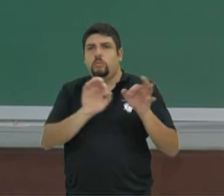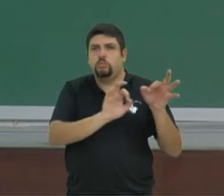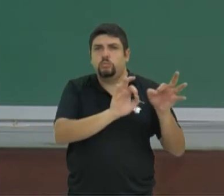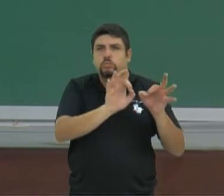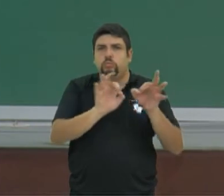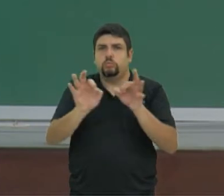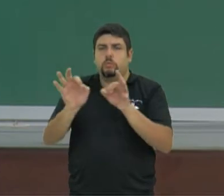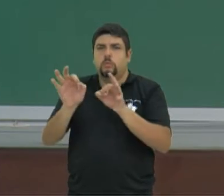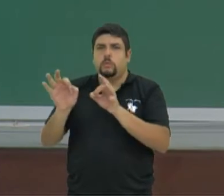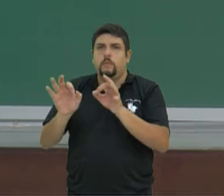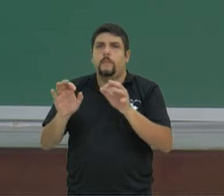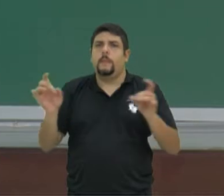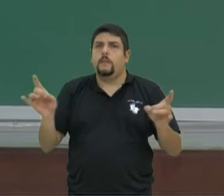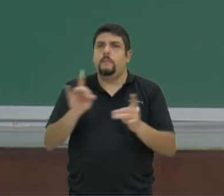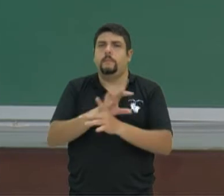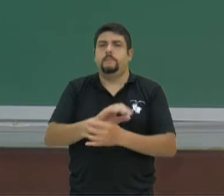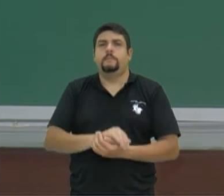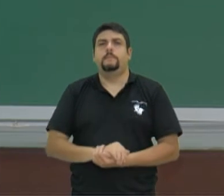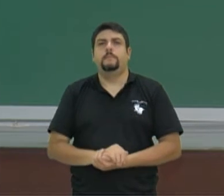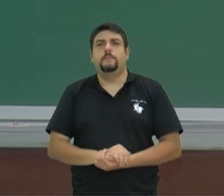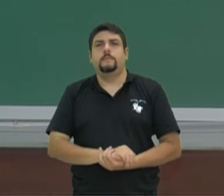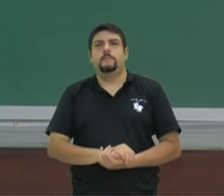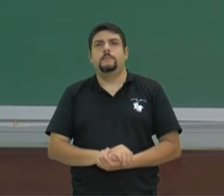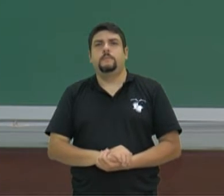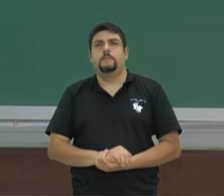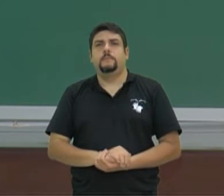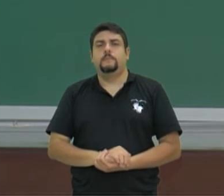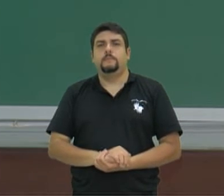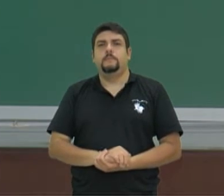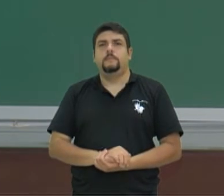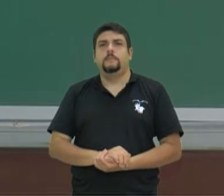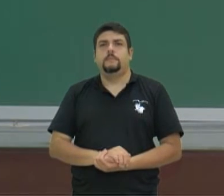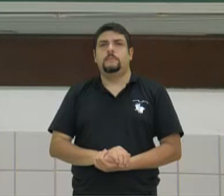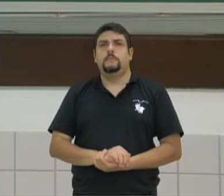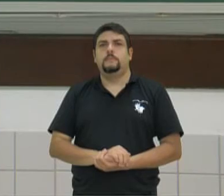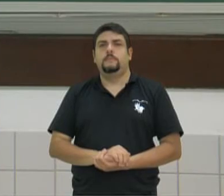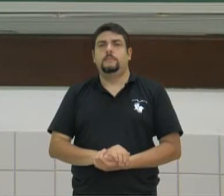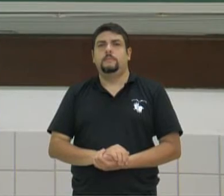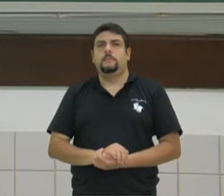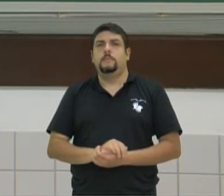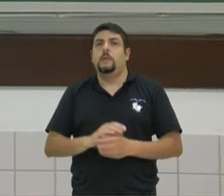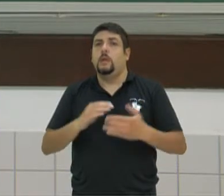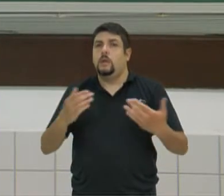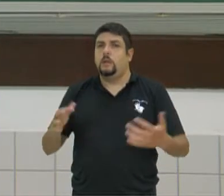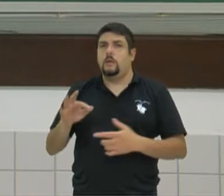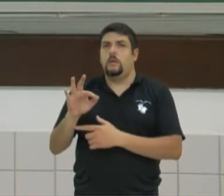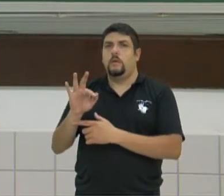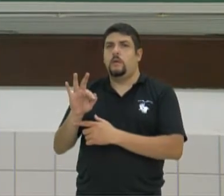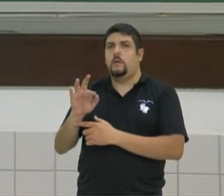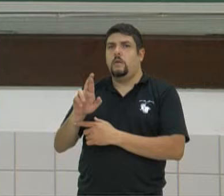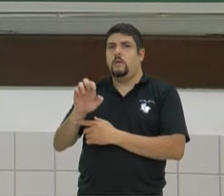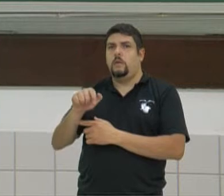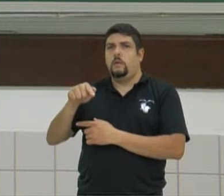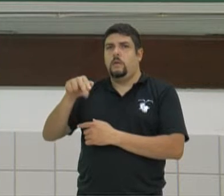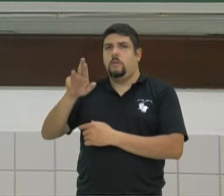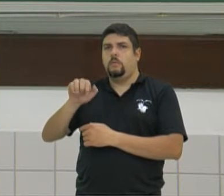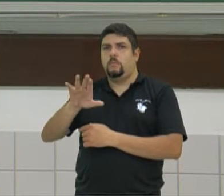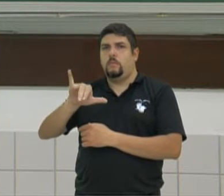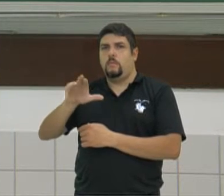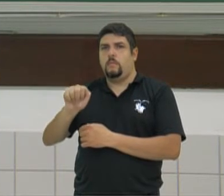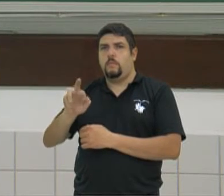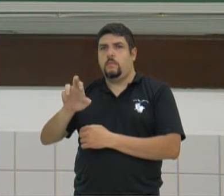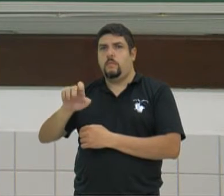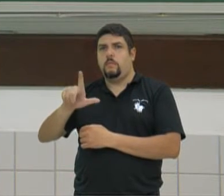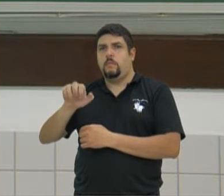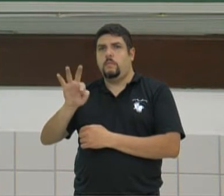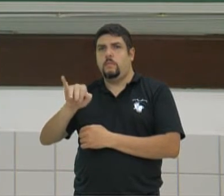distribuição aqui com as frequências absolutas, tá? Lembrando aqui de frequência relativa, que foi um conteúdo que a gente viu anteriormente, frequência relativa seria calcular